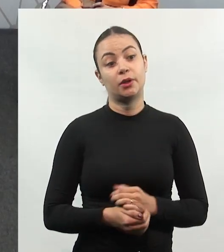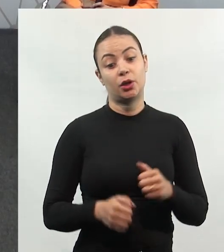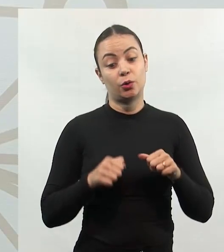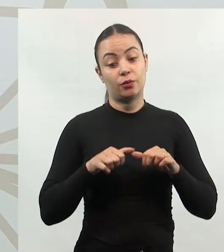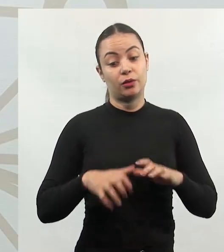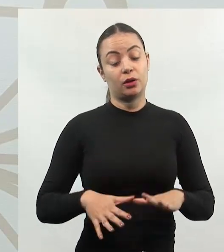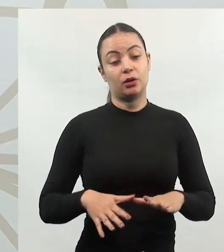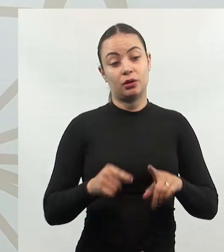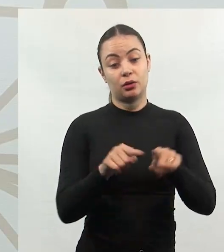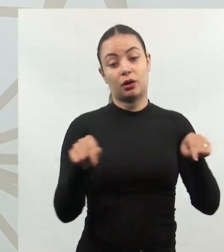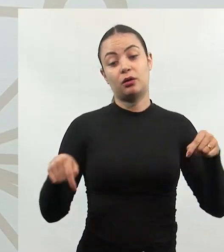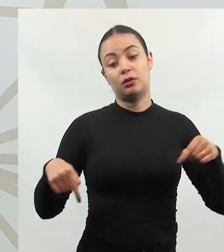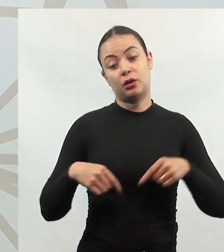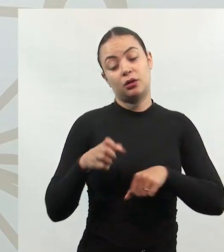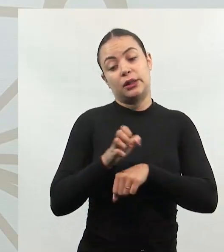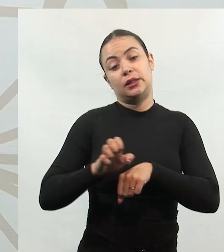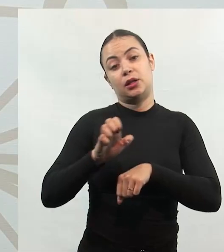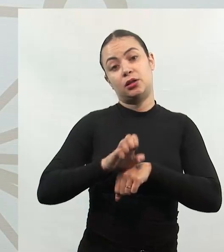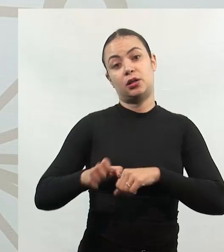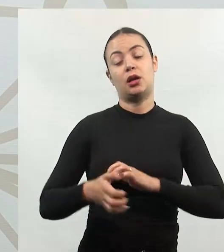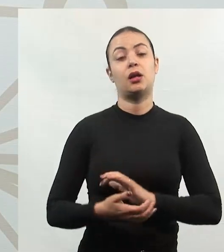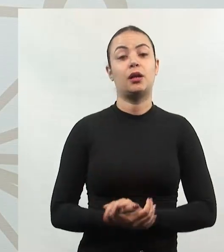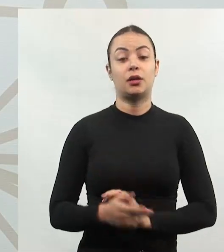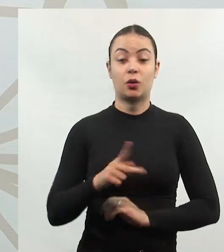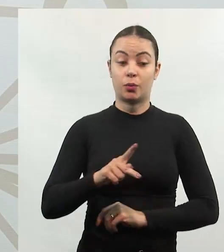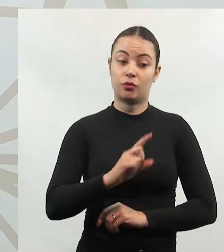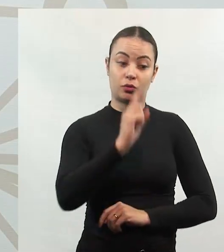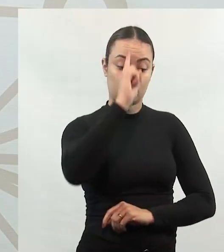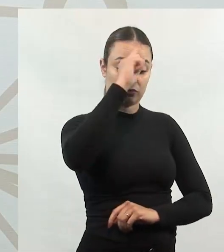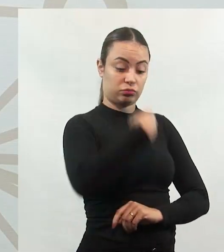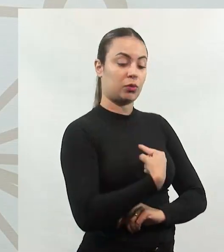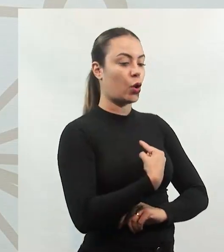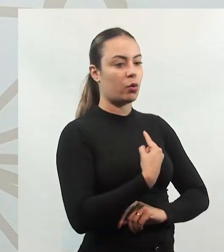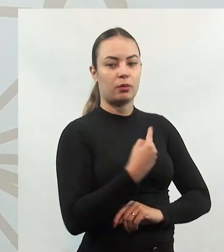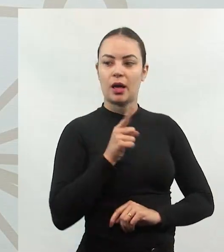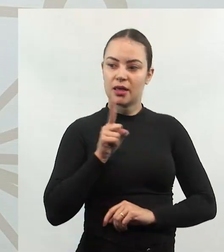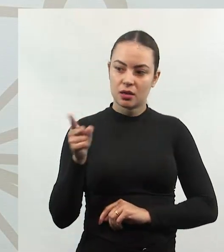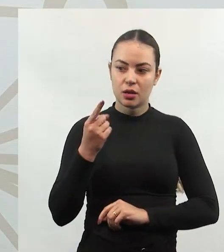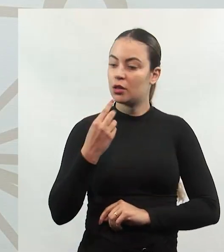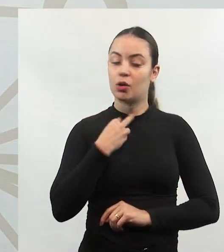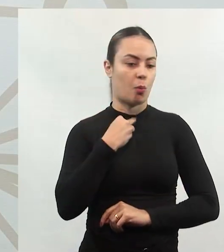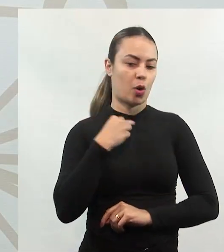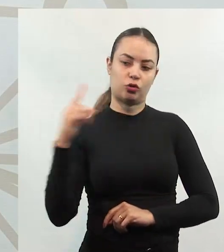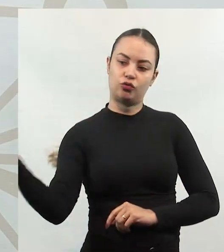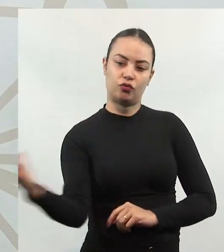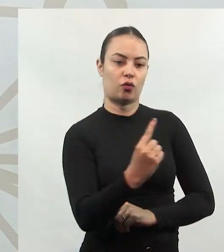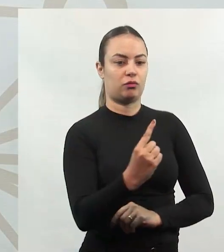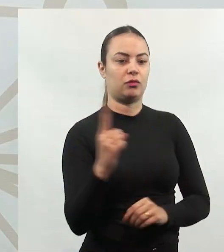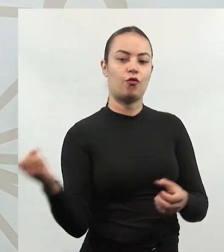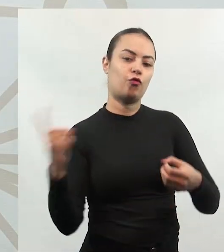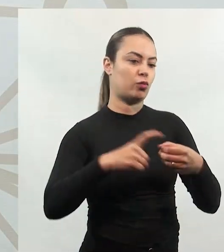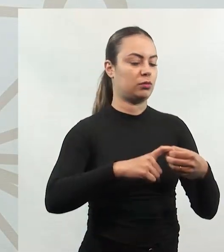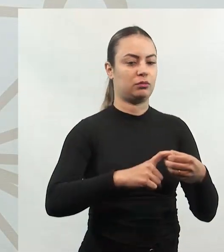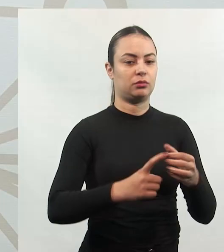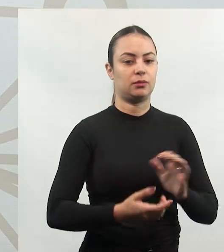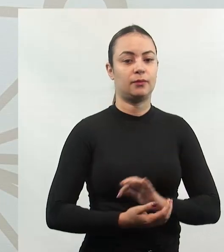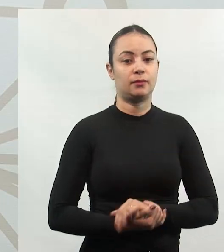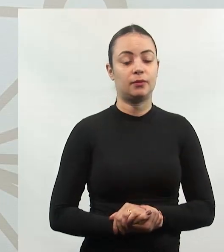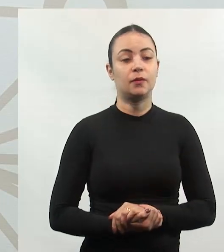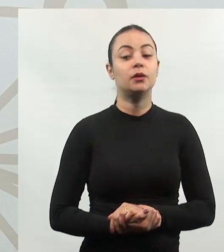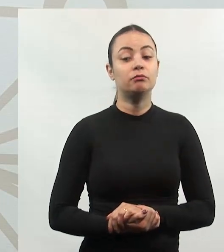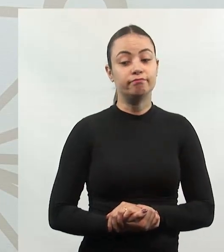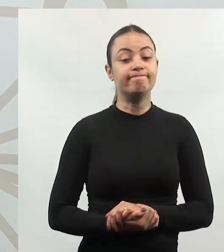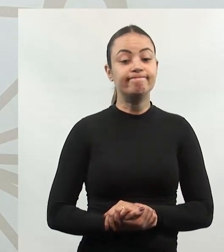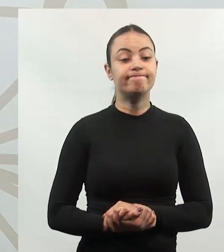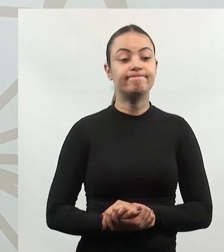cometer o bullying, que na época não tinha esse nome, né? Então aquilo me perturbou de uma maneira, e numa